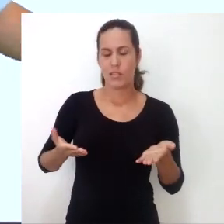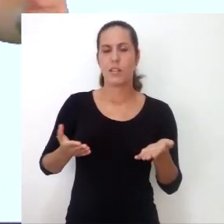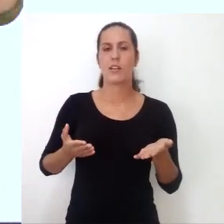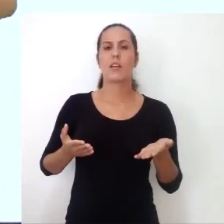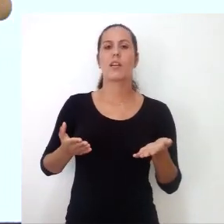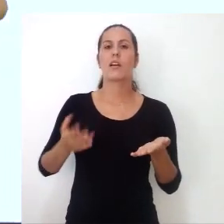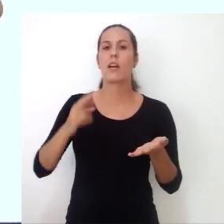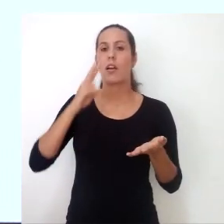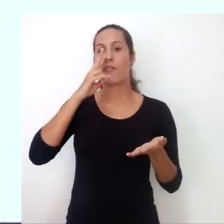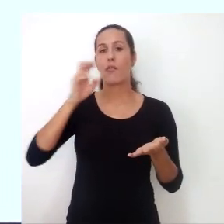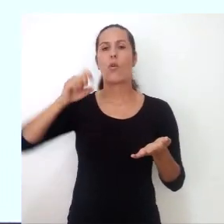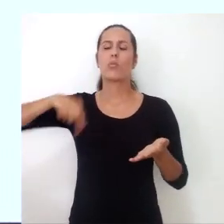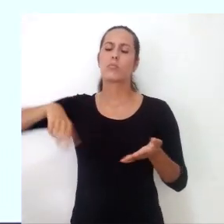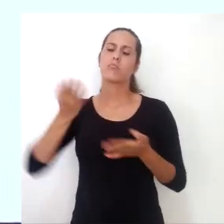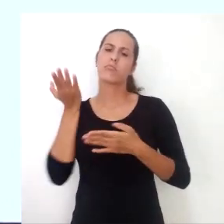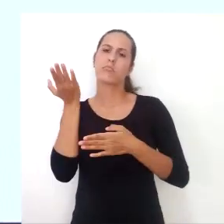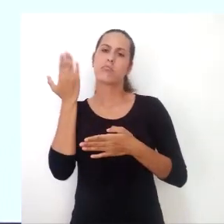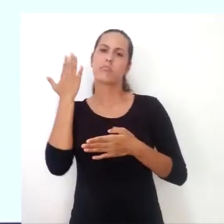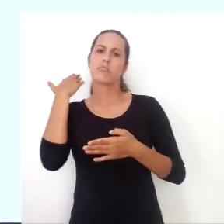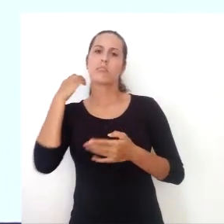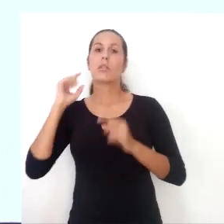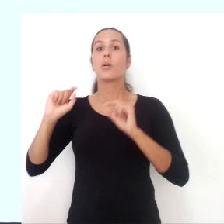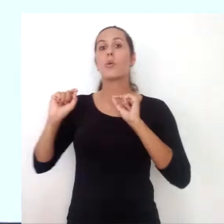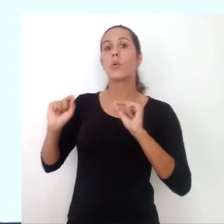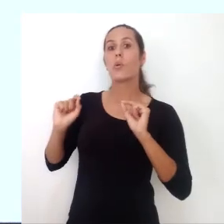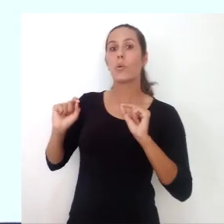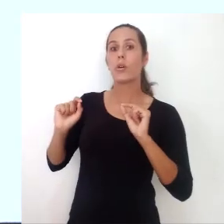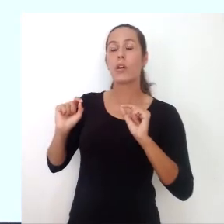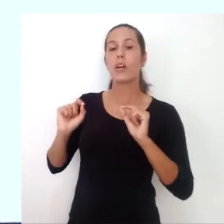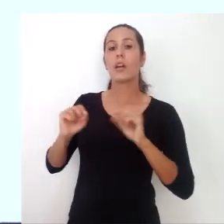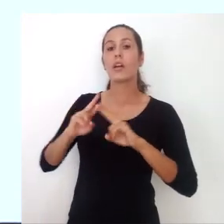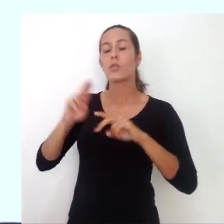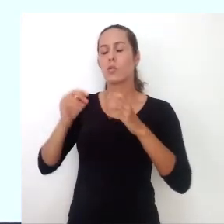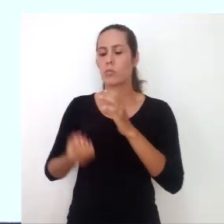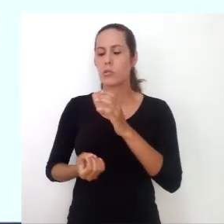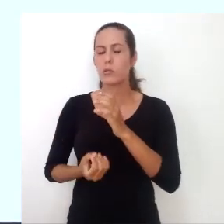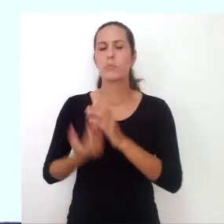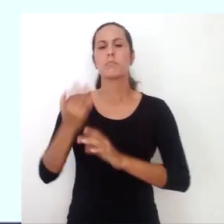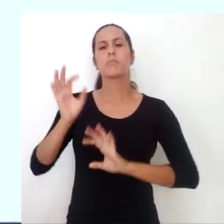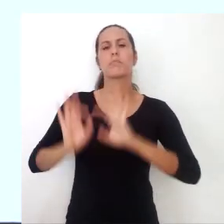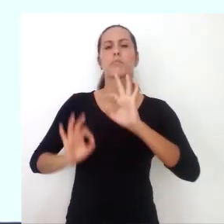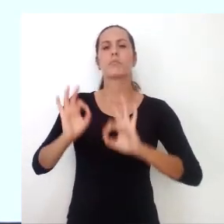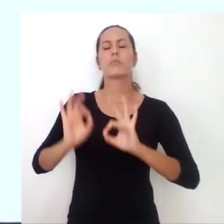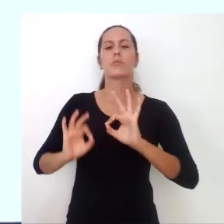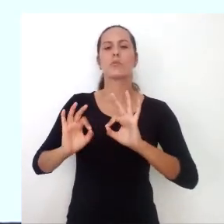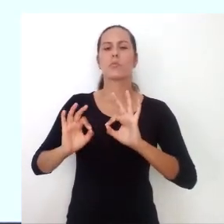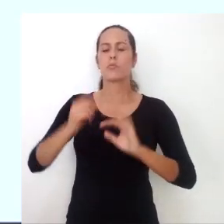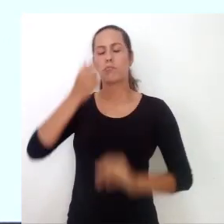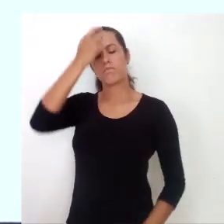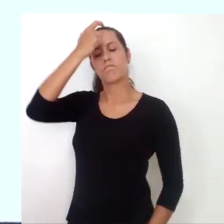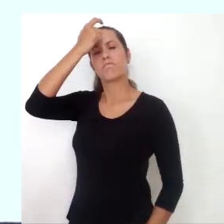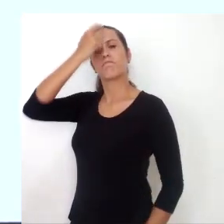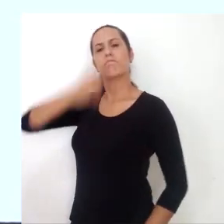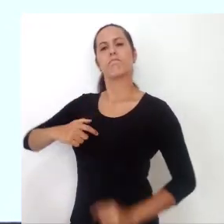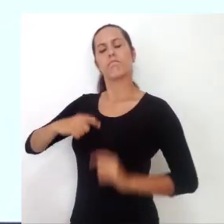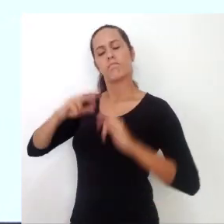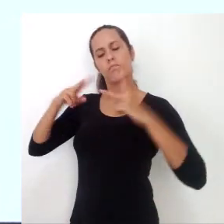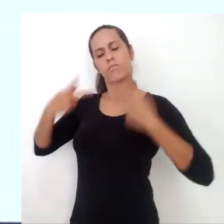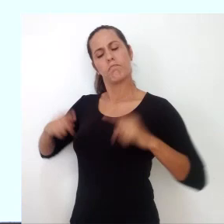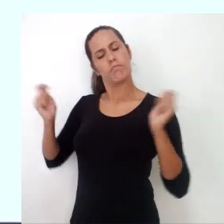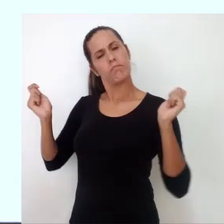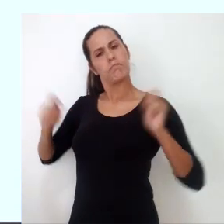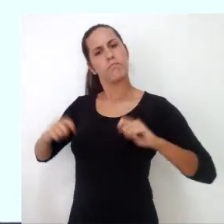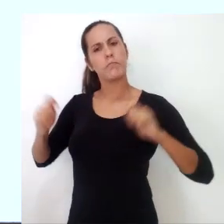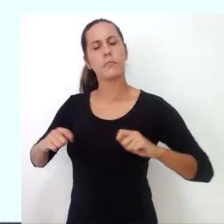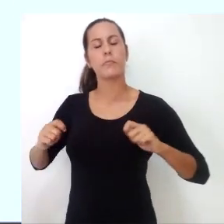também que feriam, cortavam, certo? Tolhiam a dignidade humana. Aquelas forças, certo, minha gente?